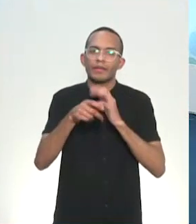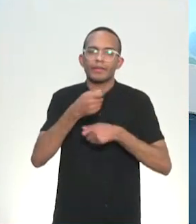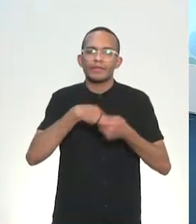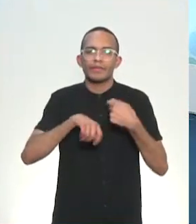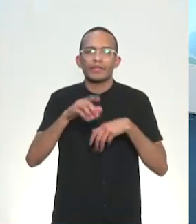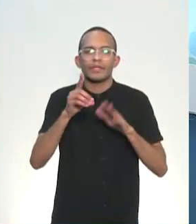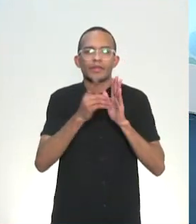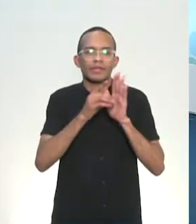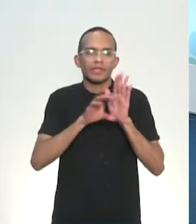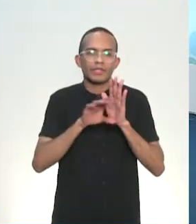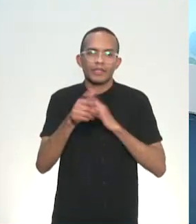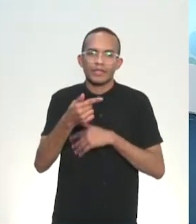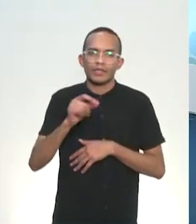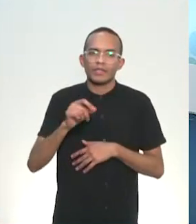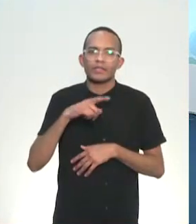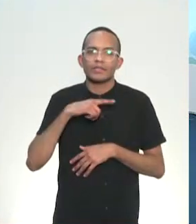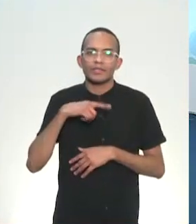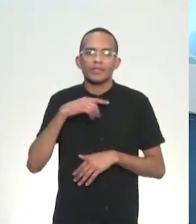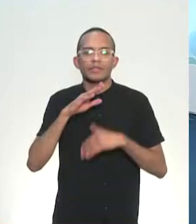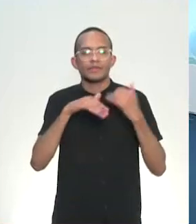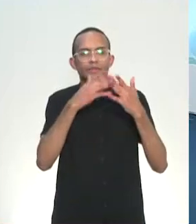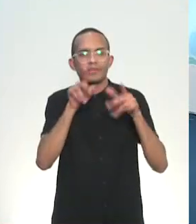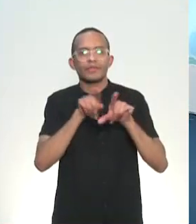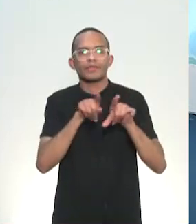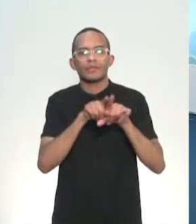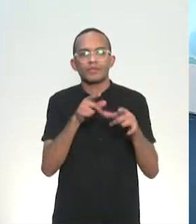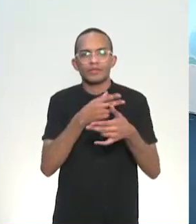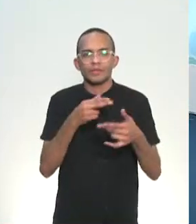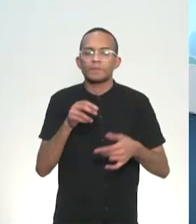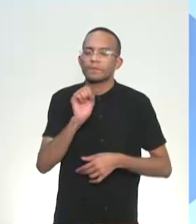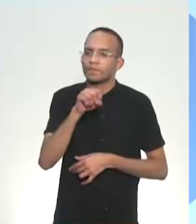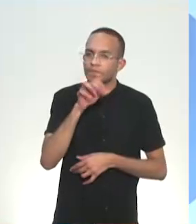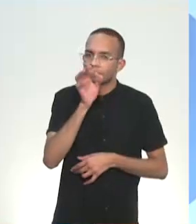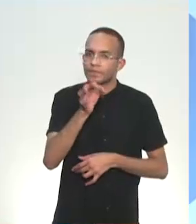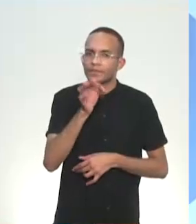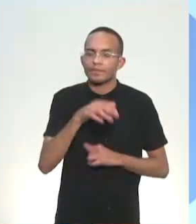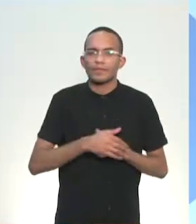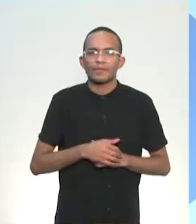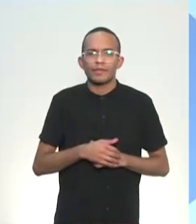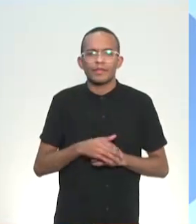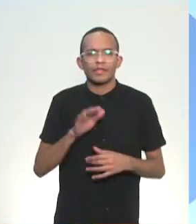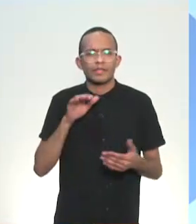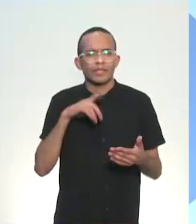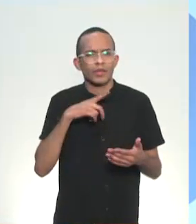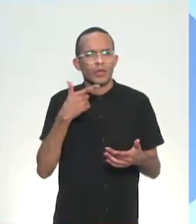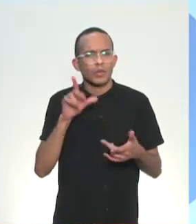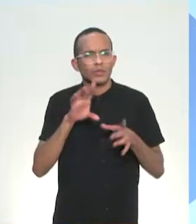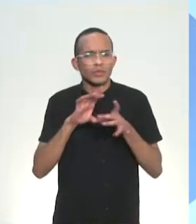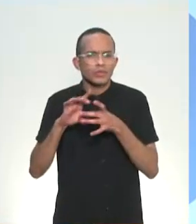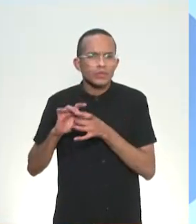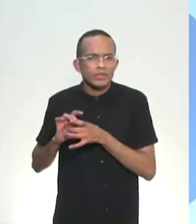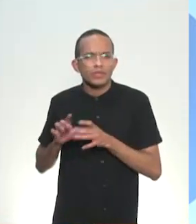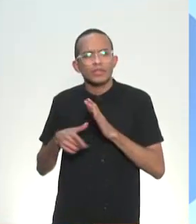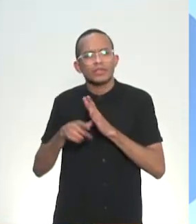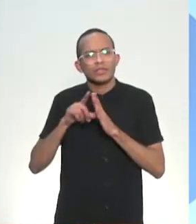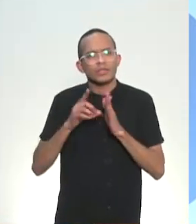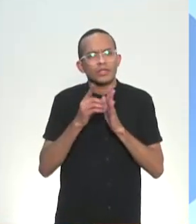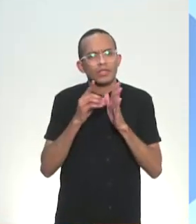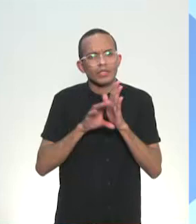na década de 70, que tinha isso, subdesenvolvido, desenvolvido, né? Exatamente, né? E até outros contextos anteriores à década